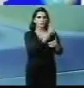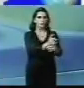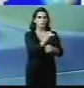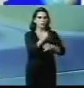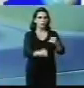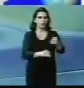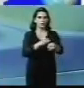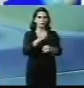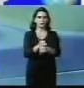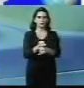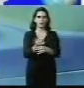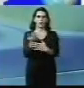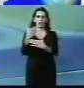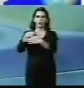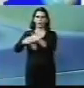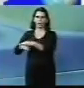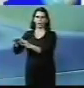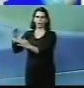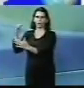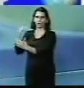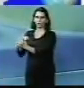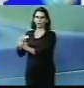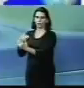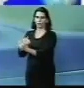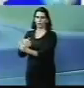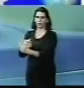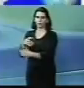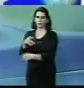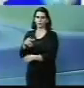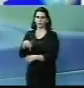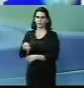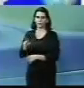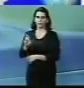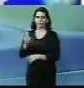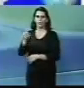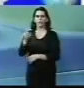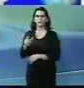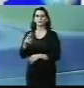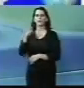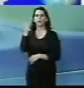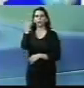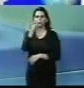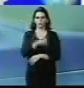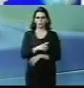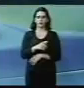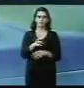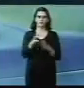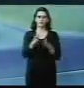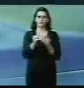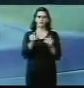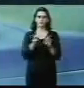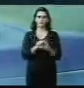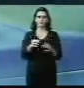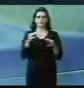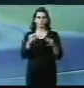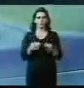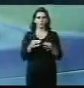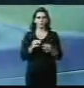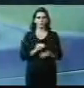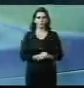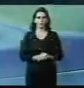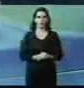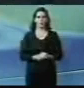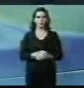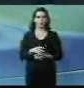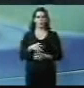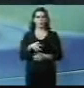internet, armazena na cache e aí sim atende a requisição do seu cliente interno, certo? Então,